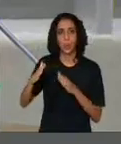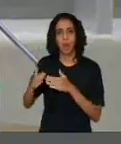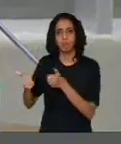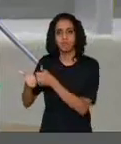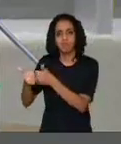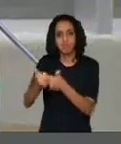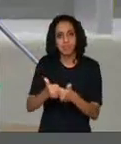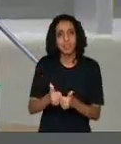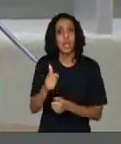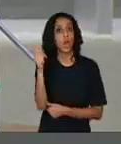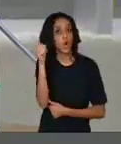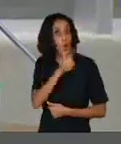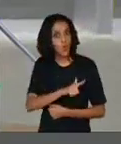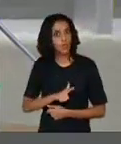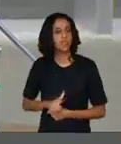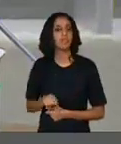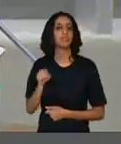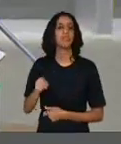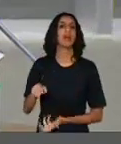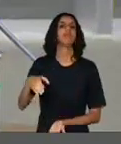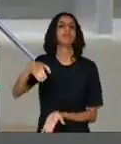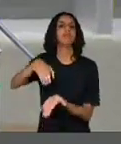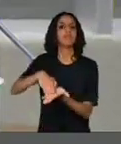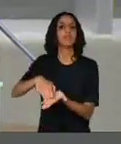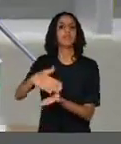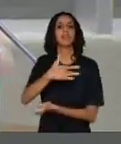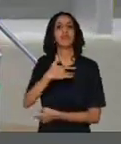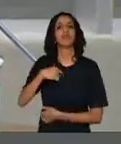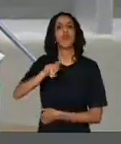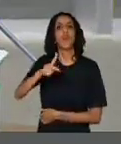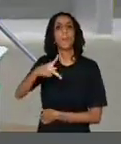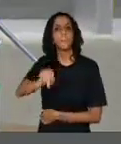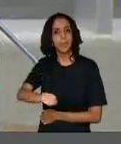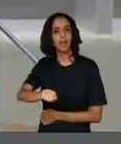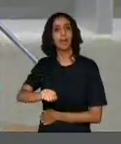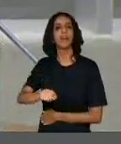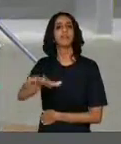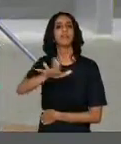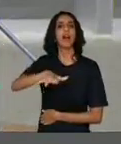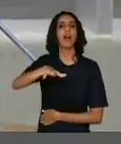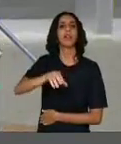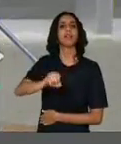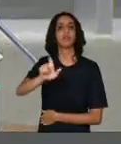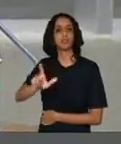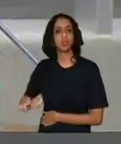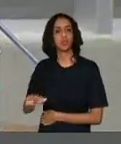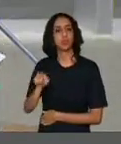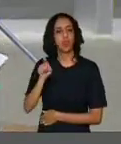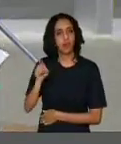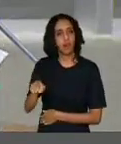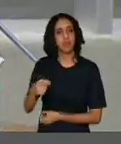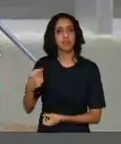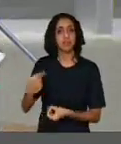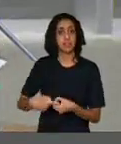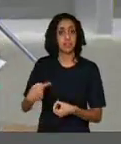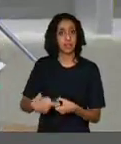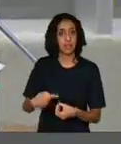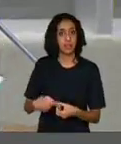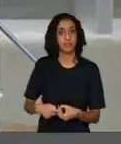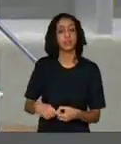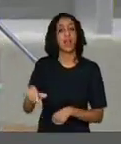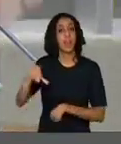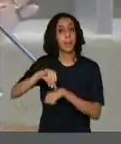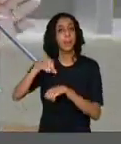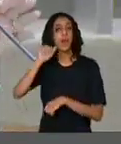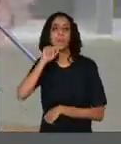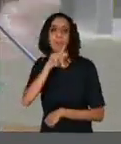pela conquista da unidade de pronto atendimento da Zona Sul do nosso, da cidade de